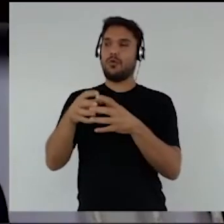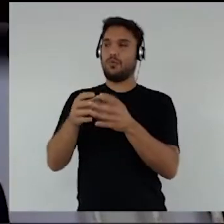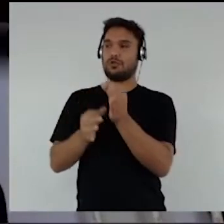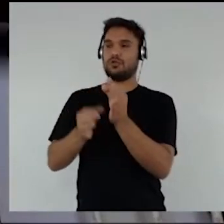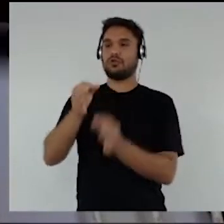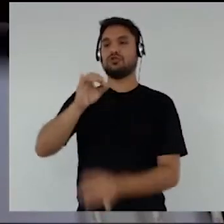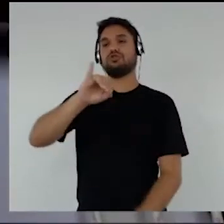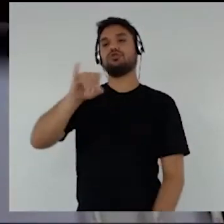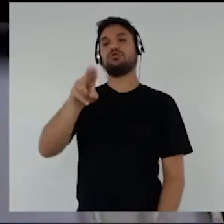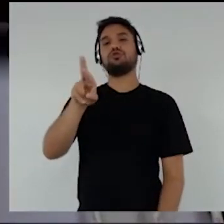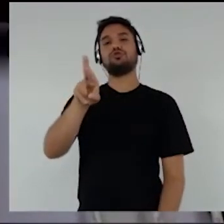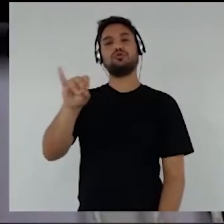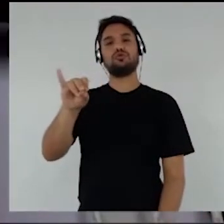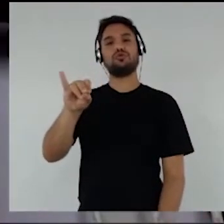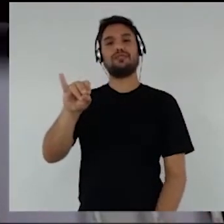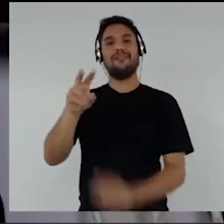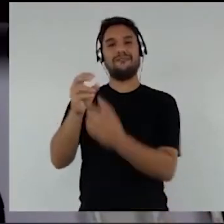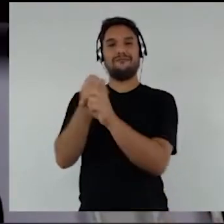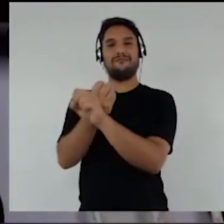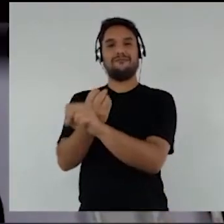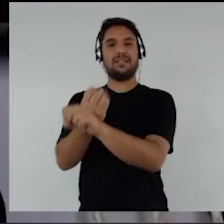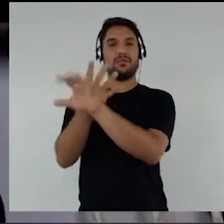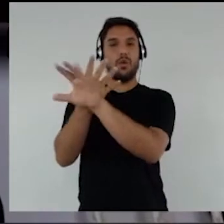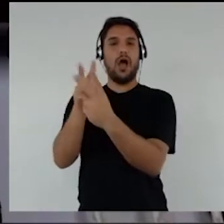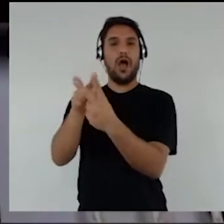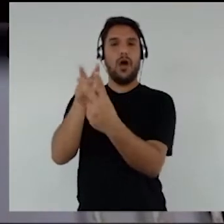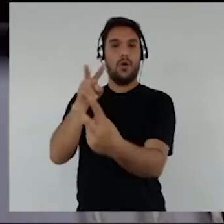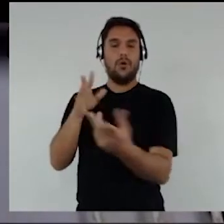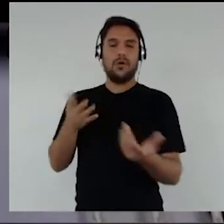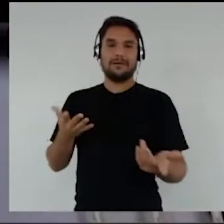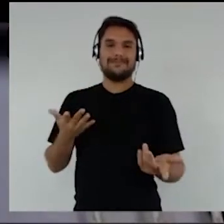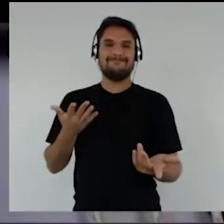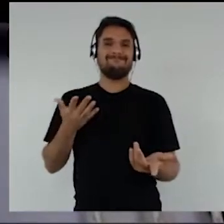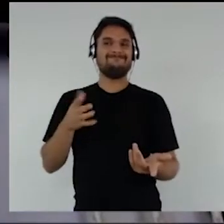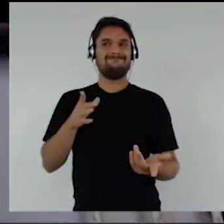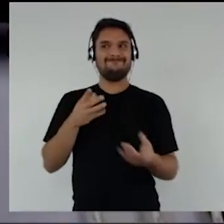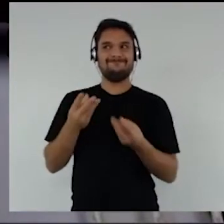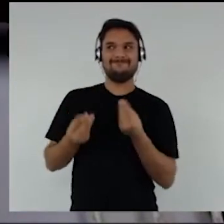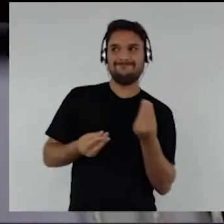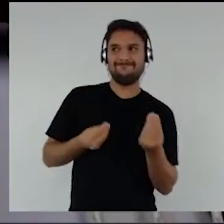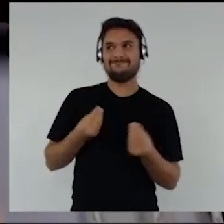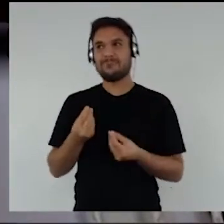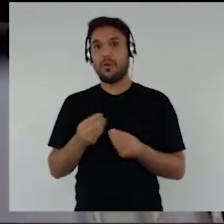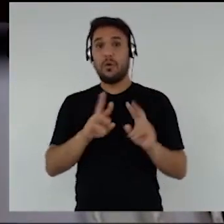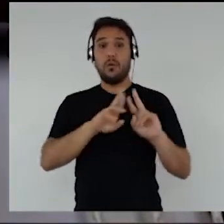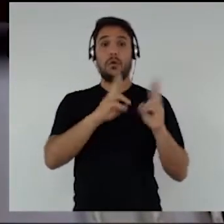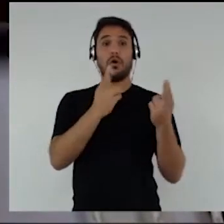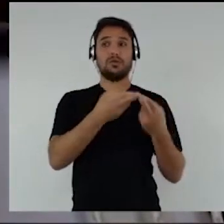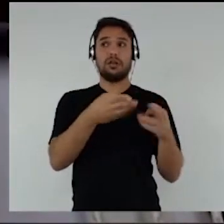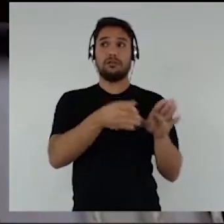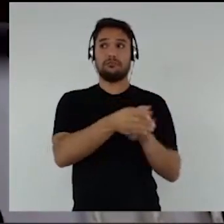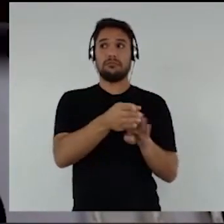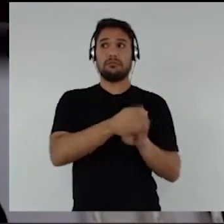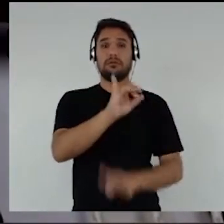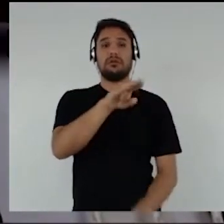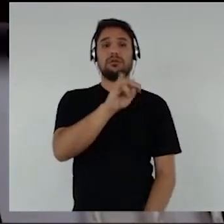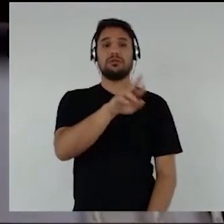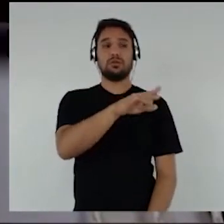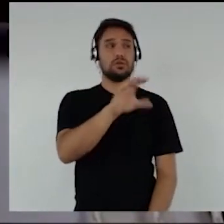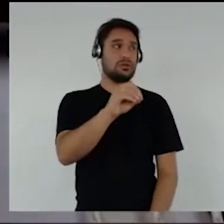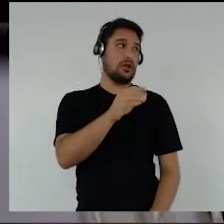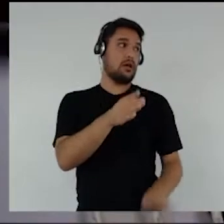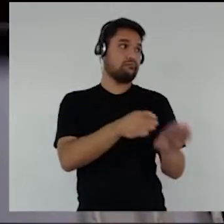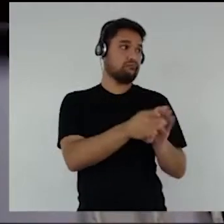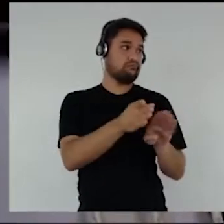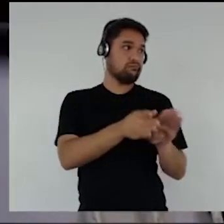mas eu vou além e falo de toda a instrução virtual, né? Uma audiência de instrução. Eu sei que eu vou falar aqui o óbvio, mas eu não posso também